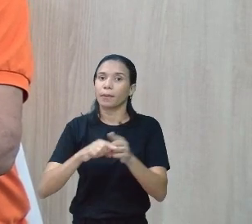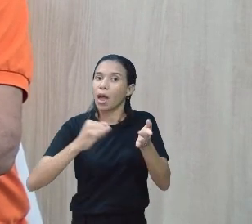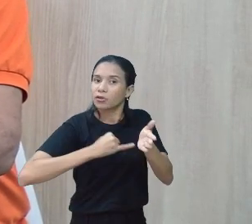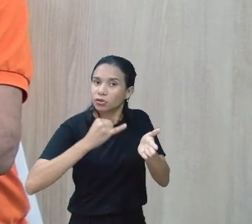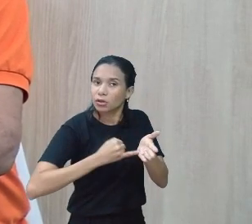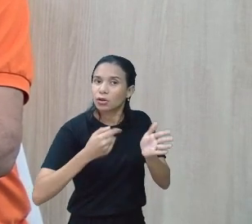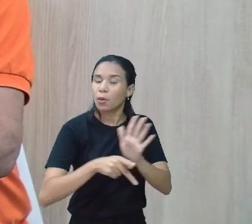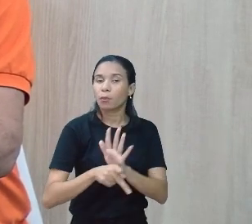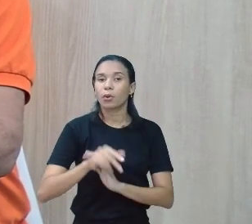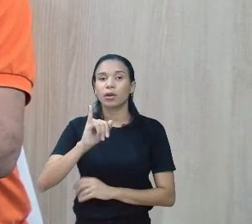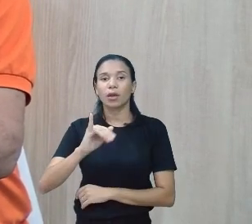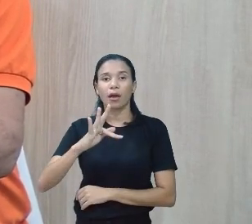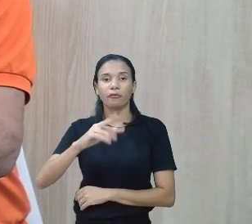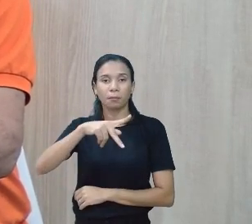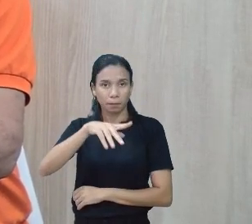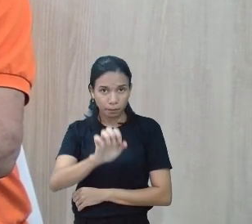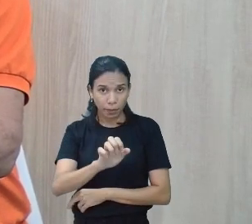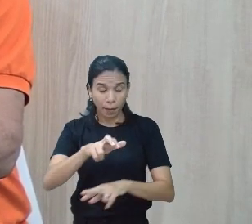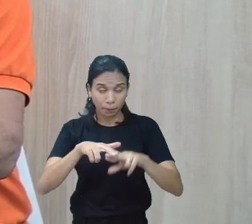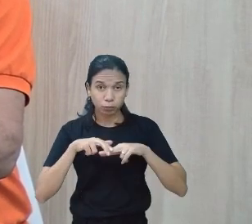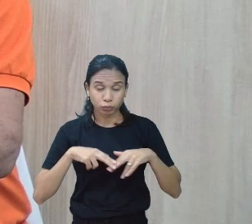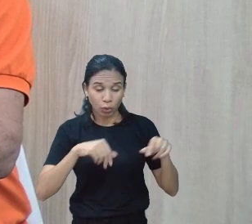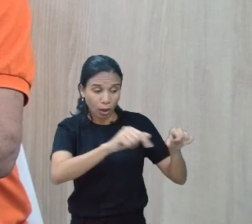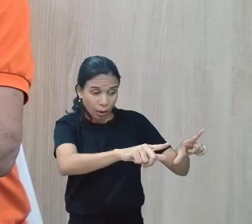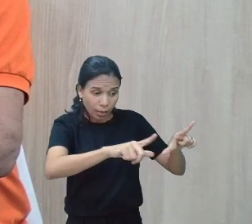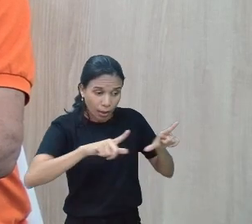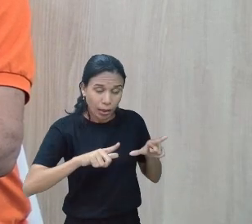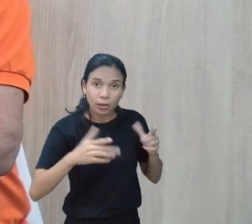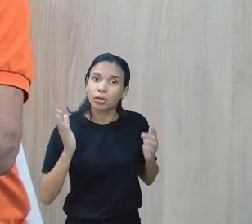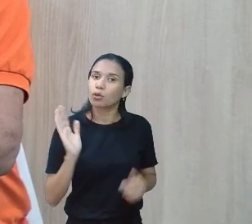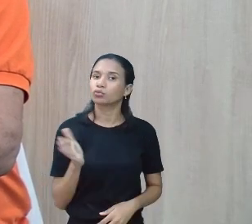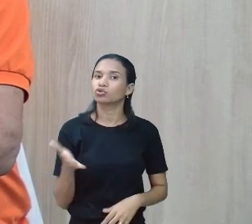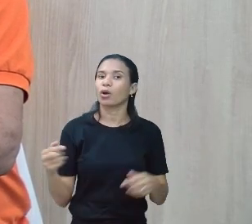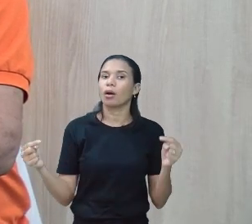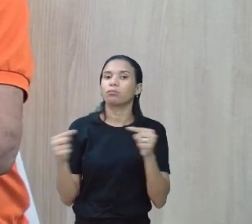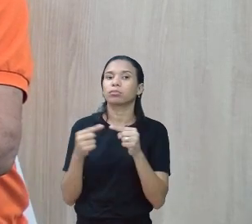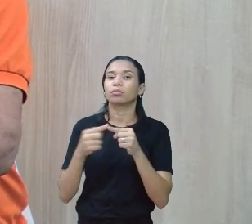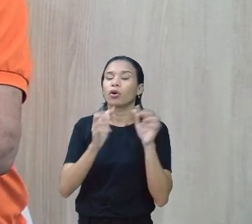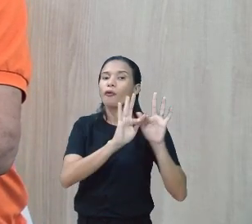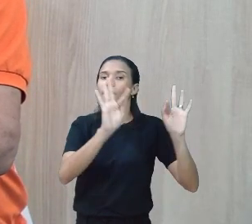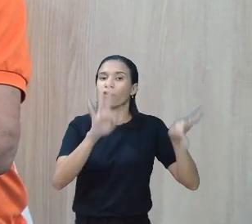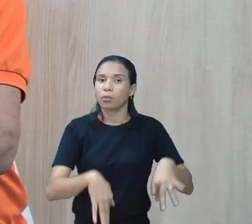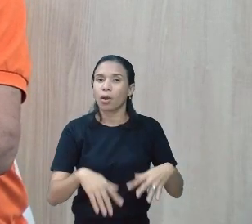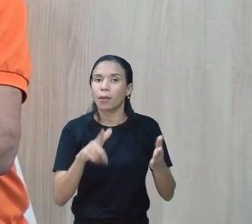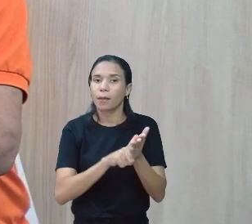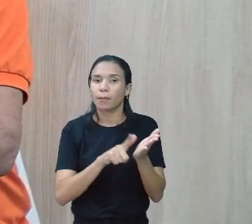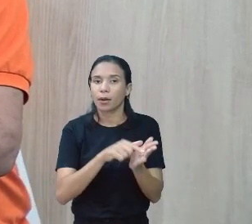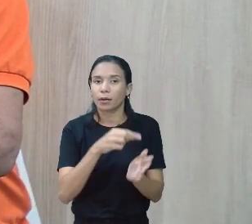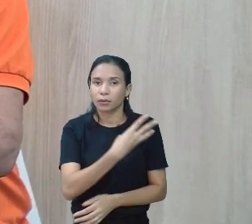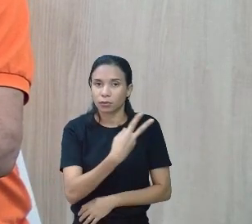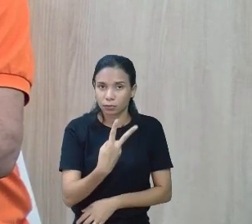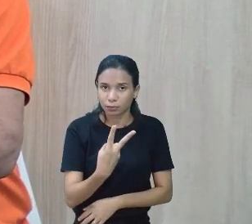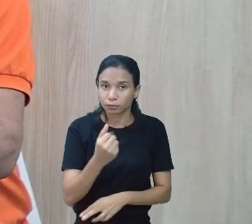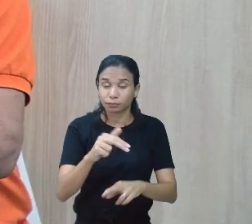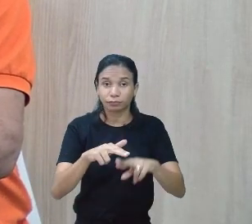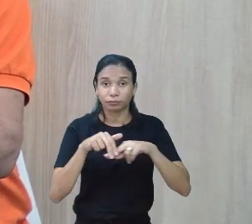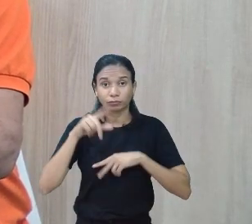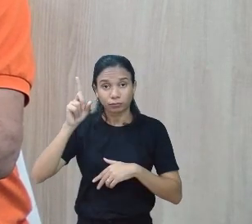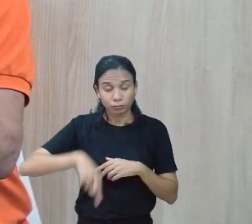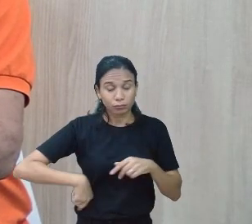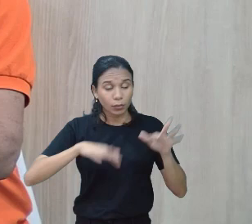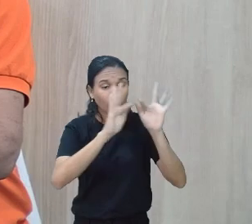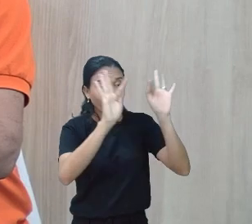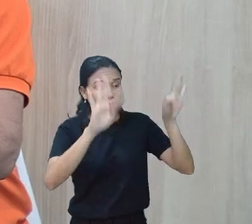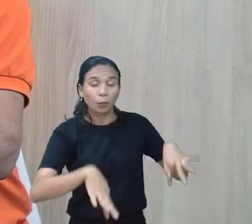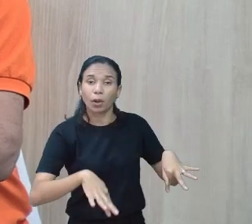certo? Essa declaração está de acordo com o formulário que está na página 32, né? Que é aquele formulário